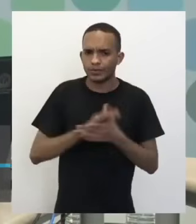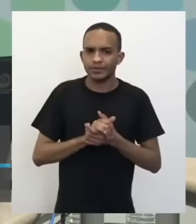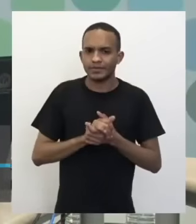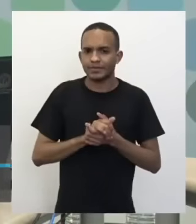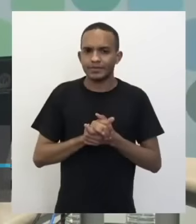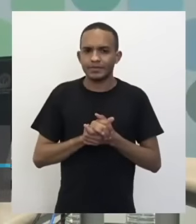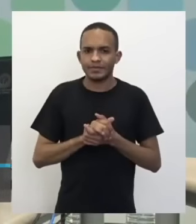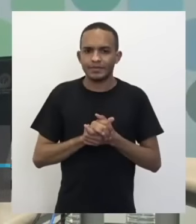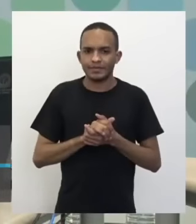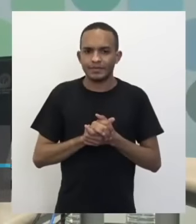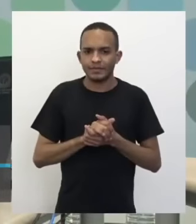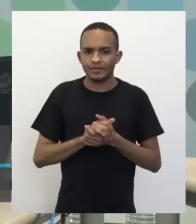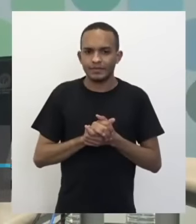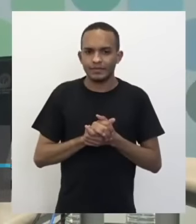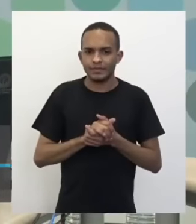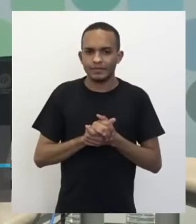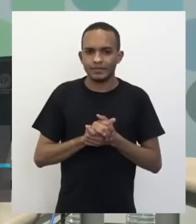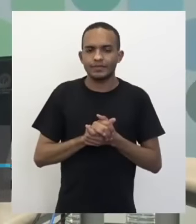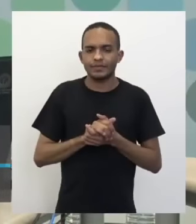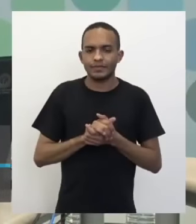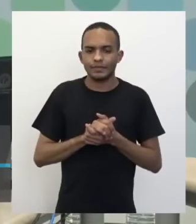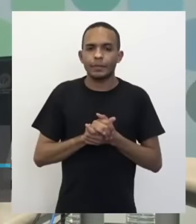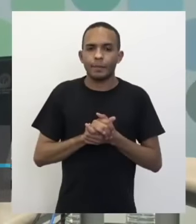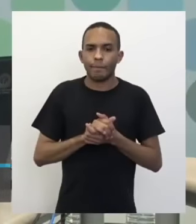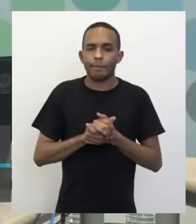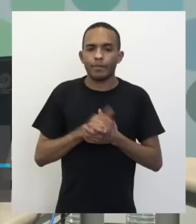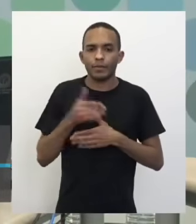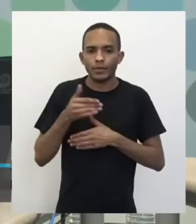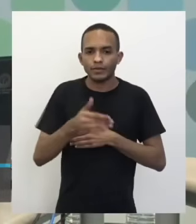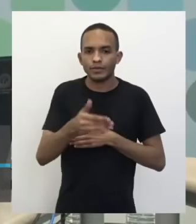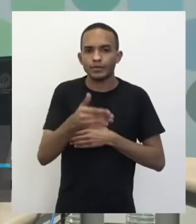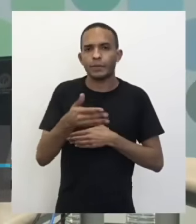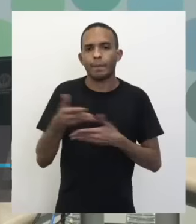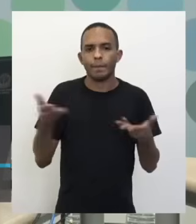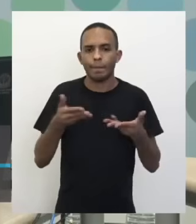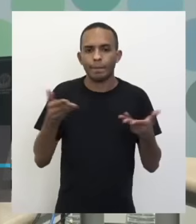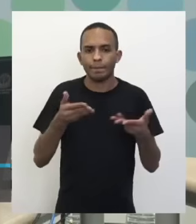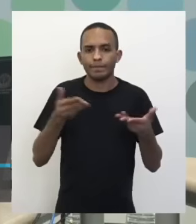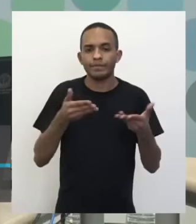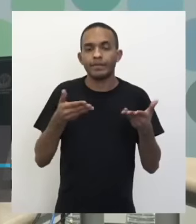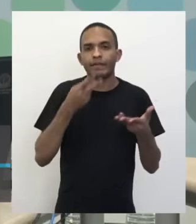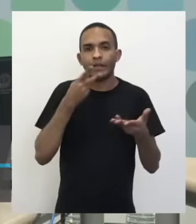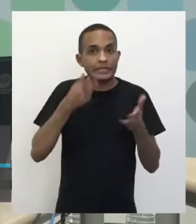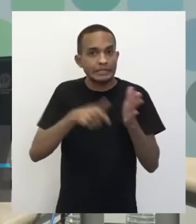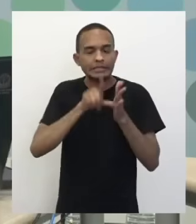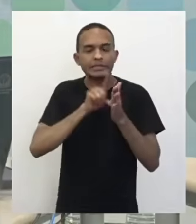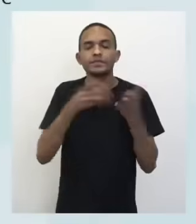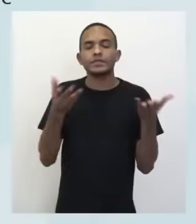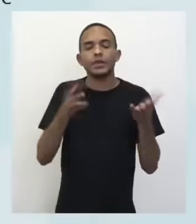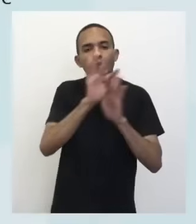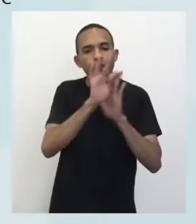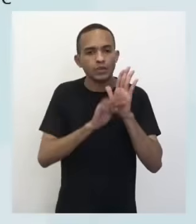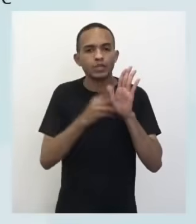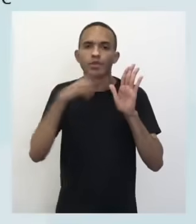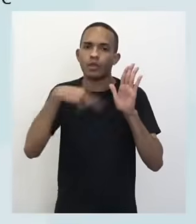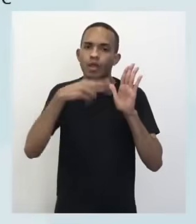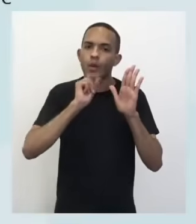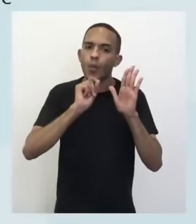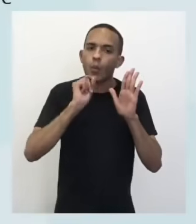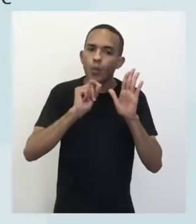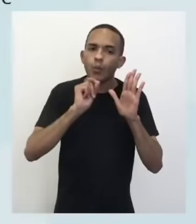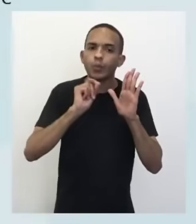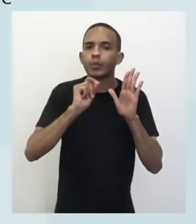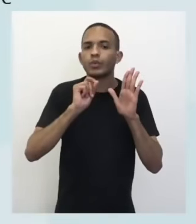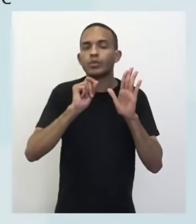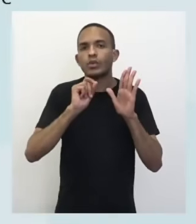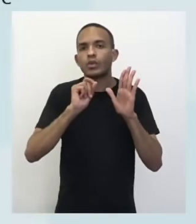Andréia. Eita, fiquei segurando, mas vamos lá. Aproveitando que eu acabei de dar um spoiler aí. O texto que acabamos de ler é um